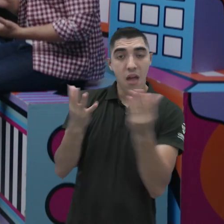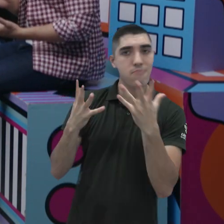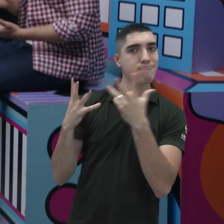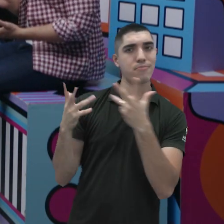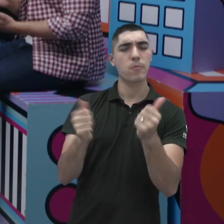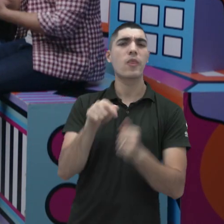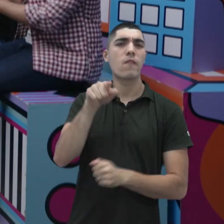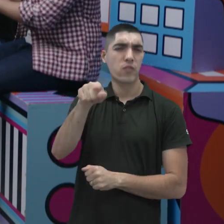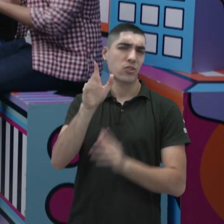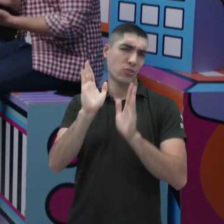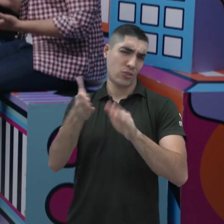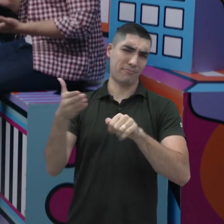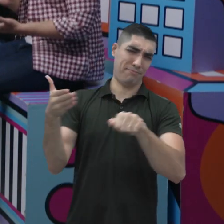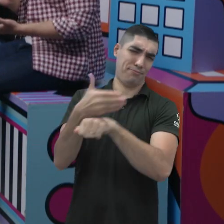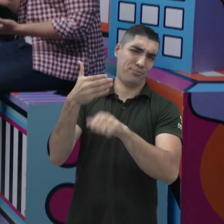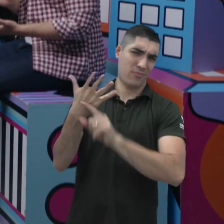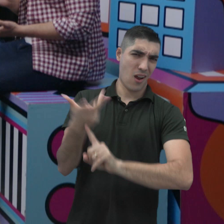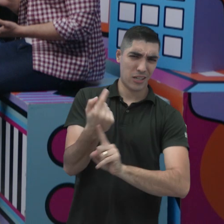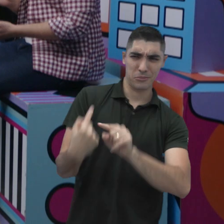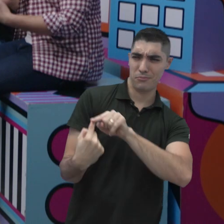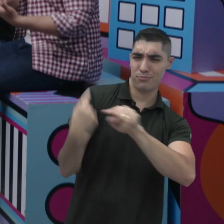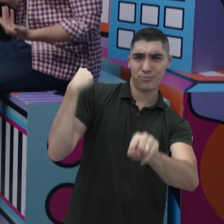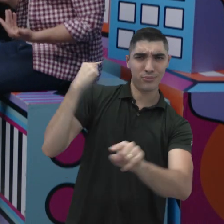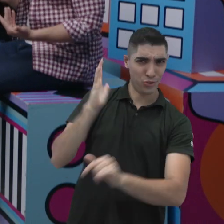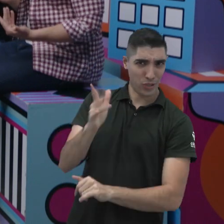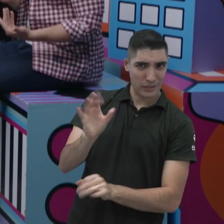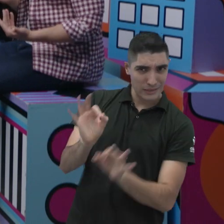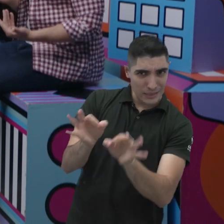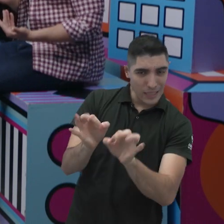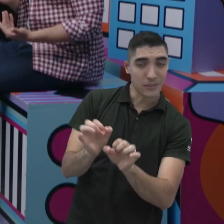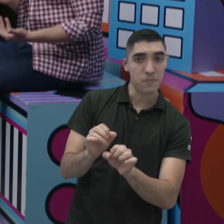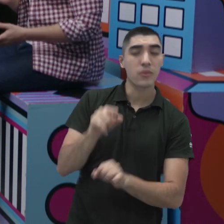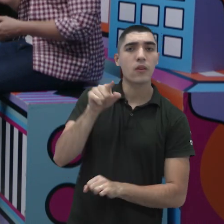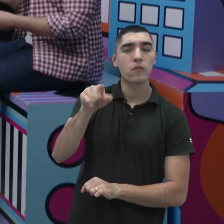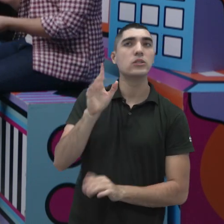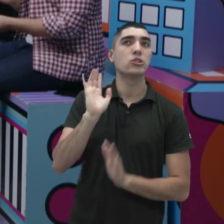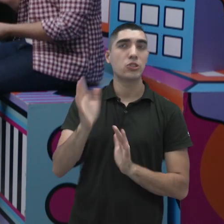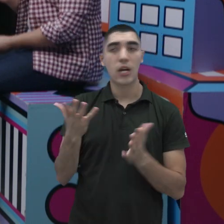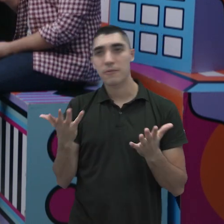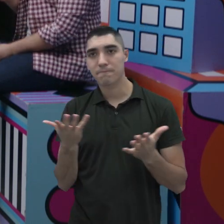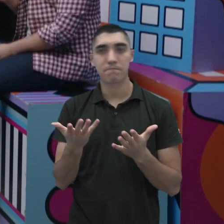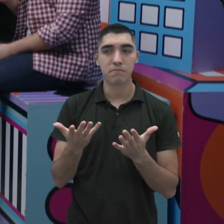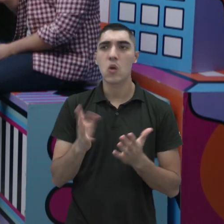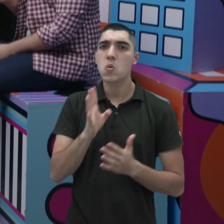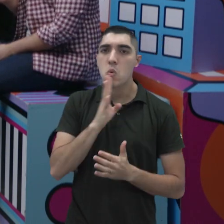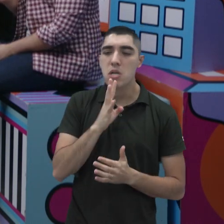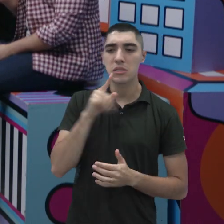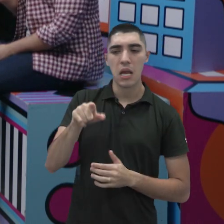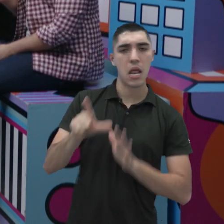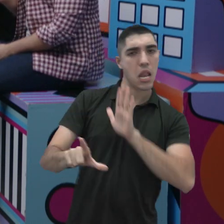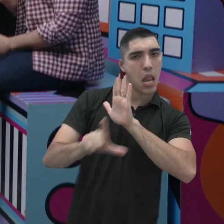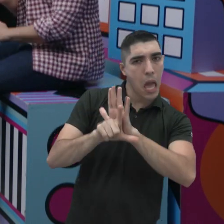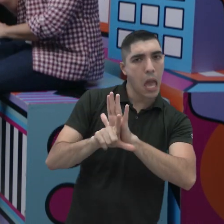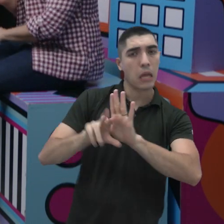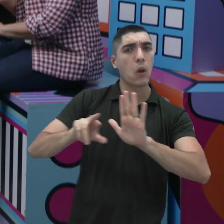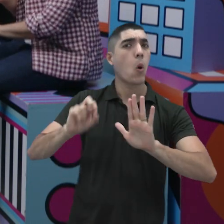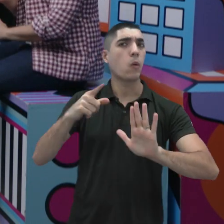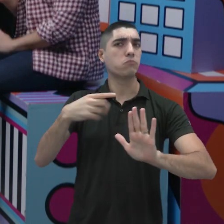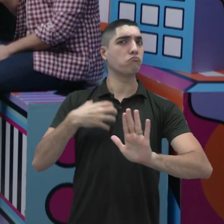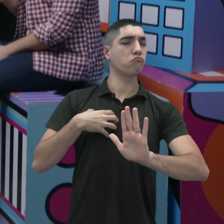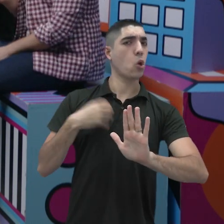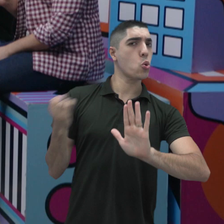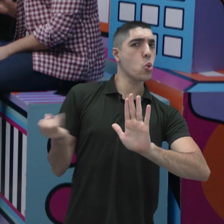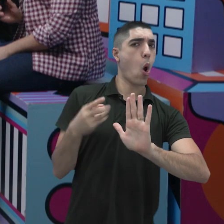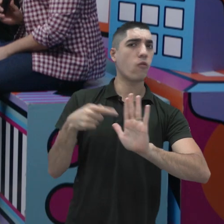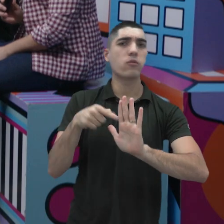bacana para as pessoas, mas você já está envolvido na área artística desde antes do SESI, né, Roberval? Já teve que lidar com essas leis antes ou é algo que é mais